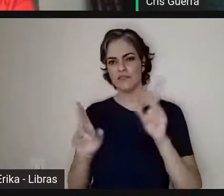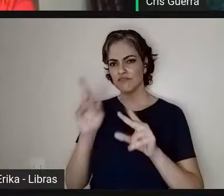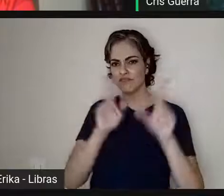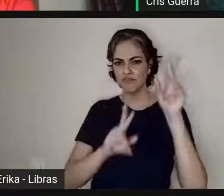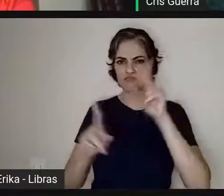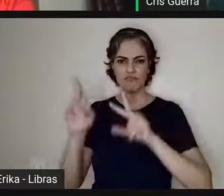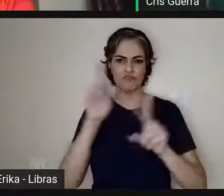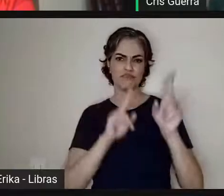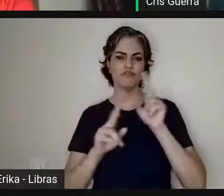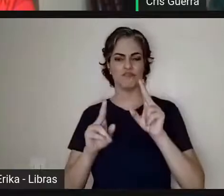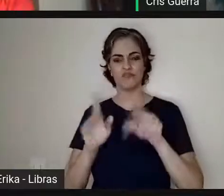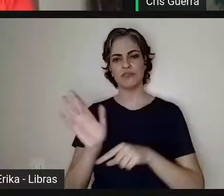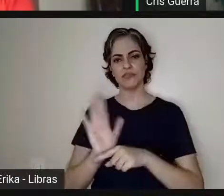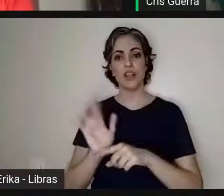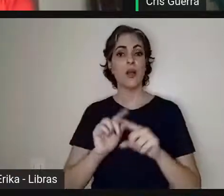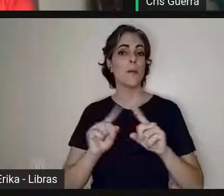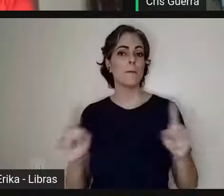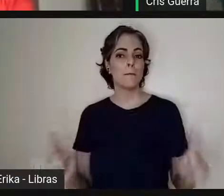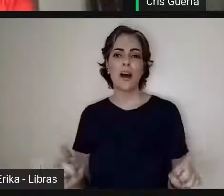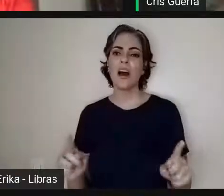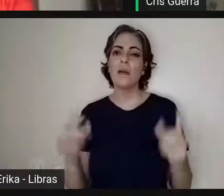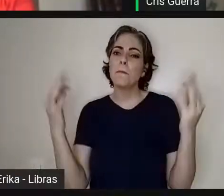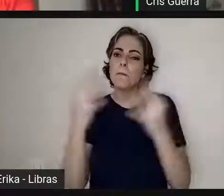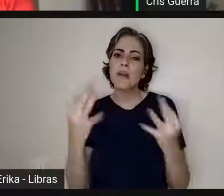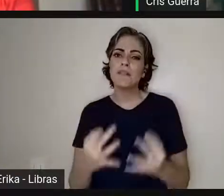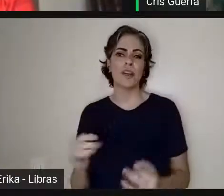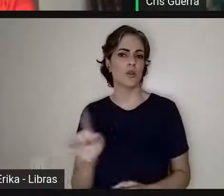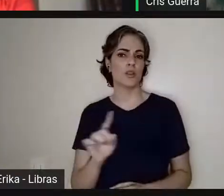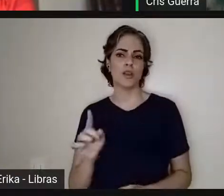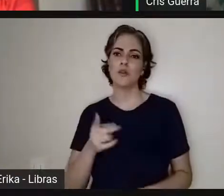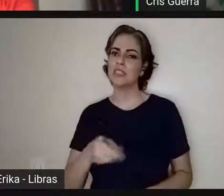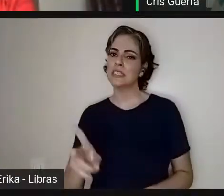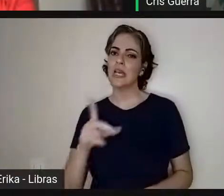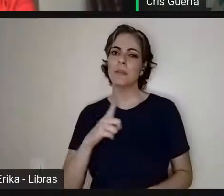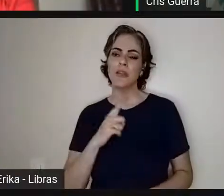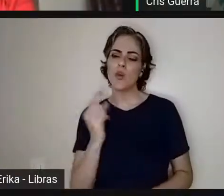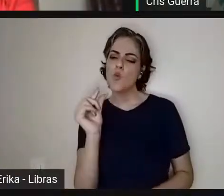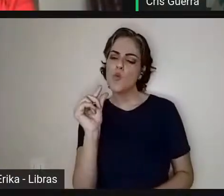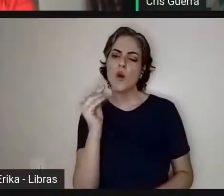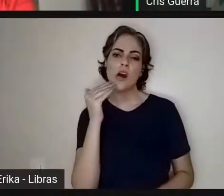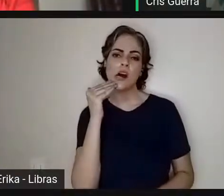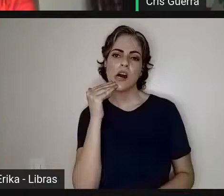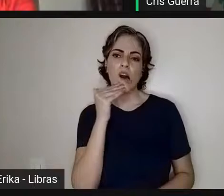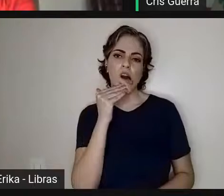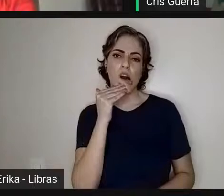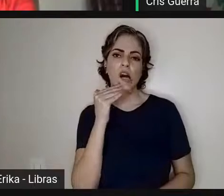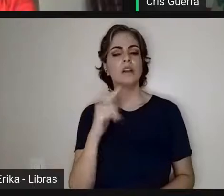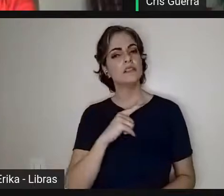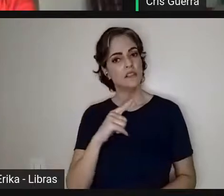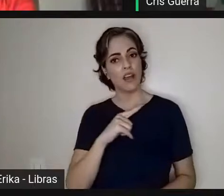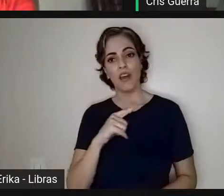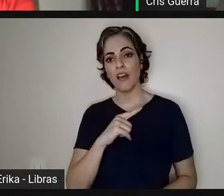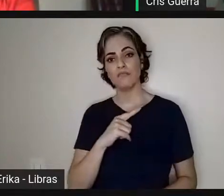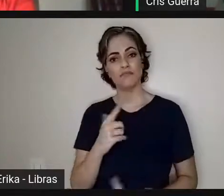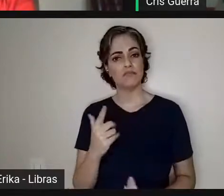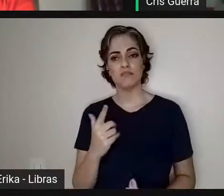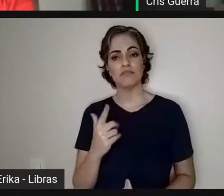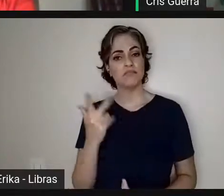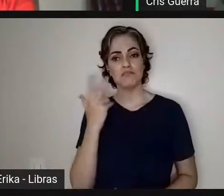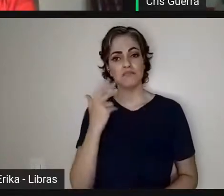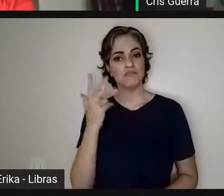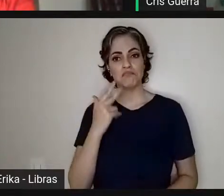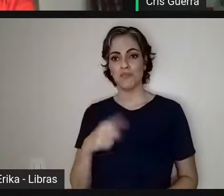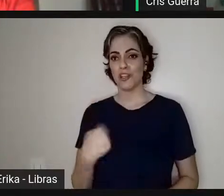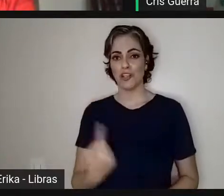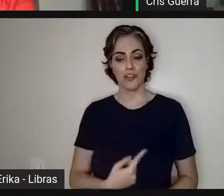é perfeição ali. Tem sempre alguma coisa fora do lugar em alguma imagem de moda. E a gente precisa entender que as nossas coisas fora